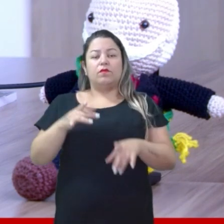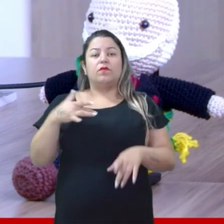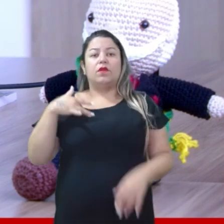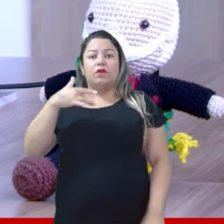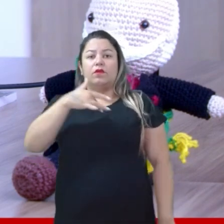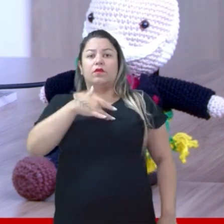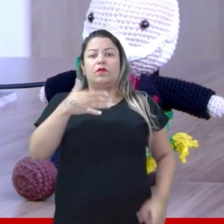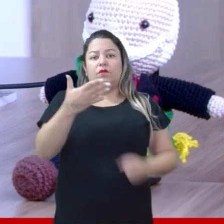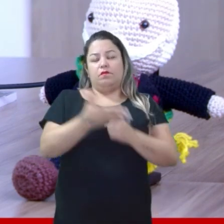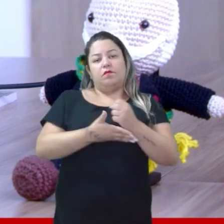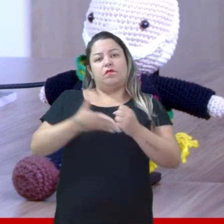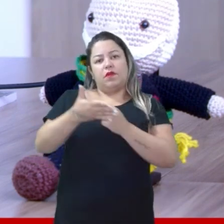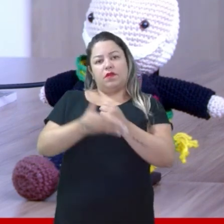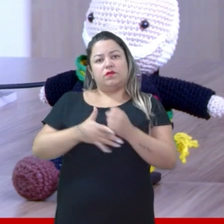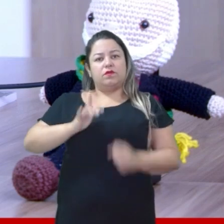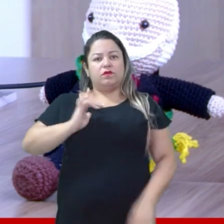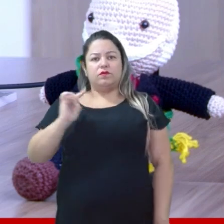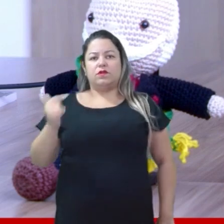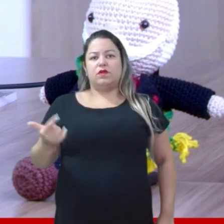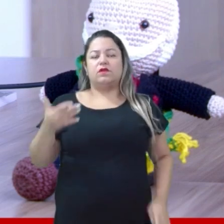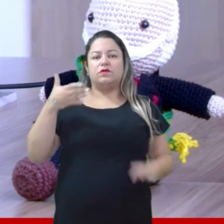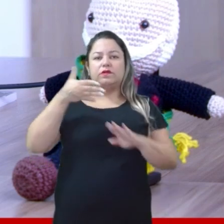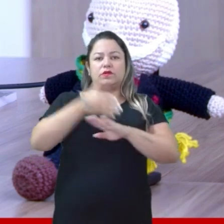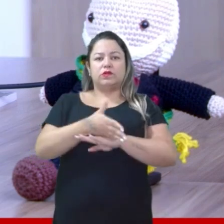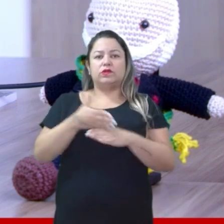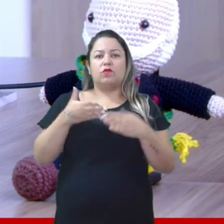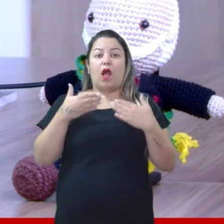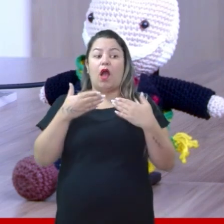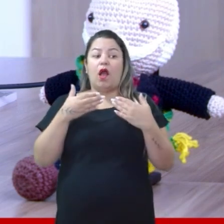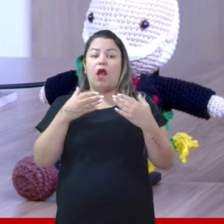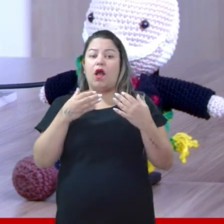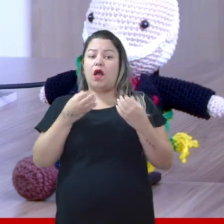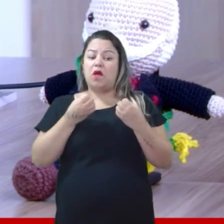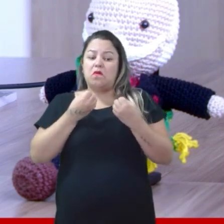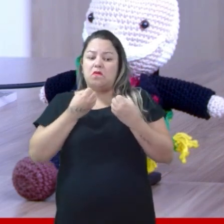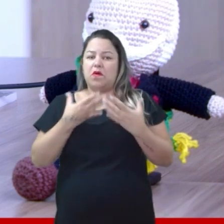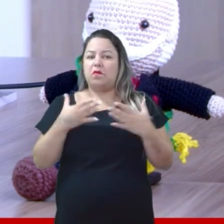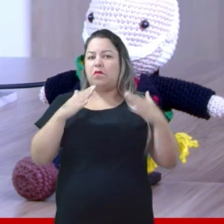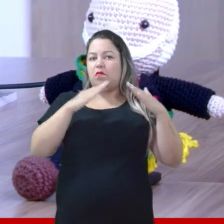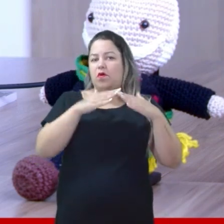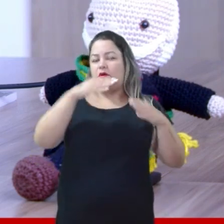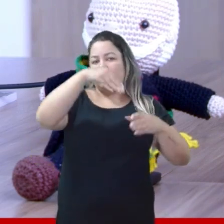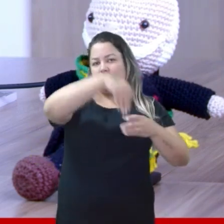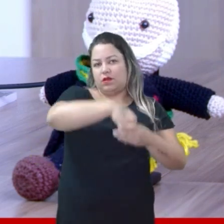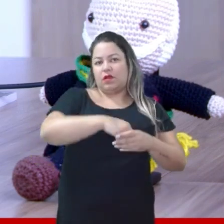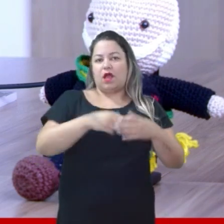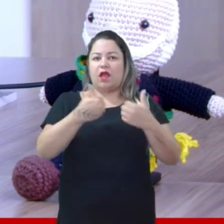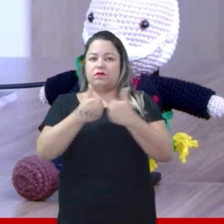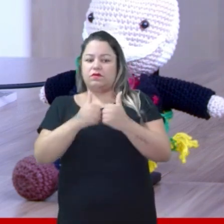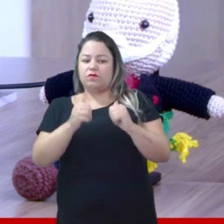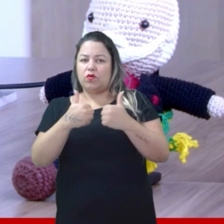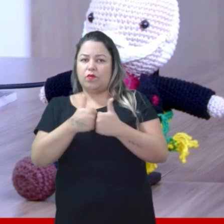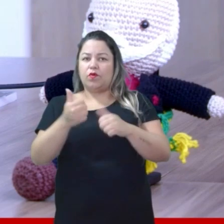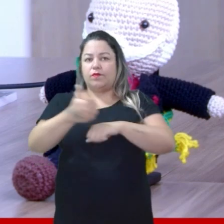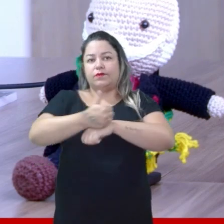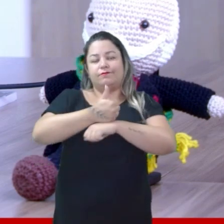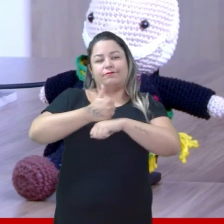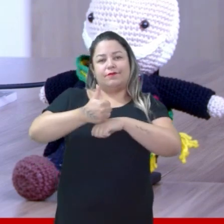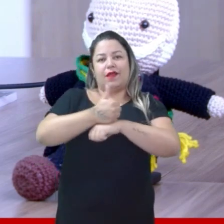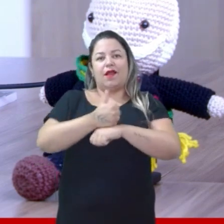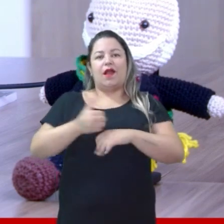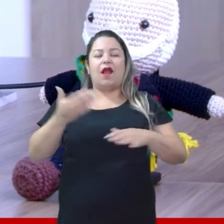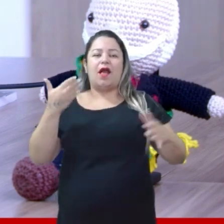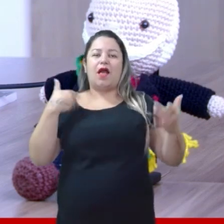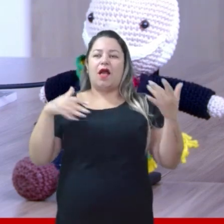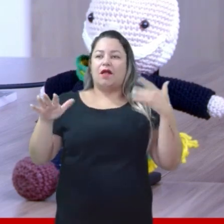integral básica, não têm acesso a uma boa moradia, a transporte público de qualidade, a